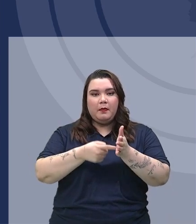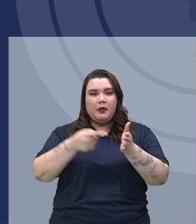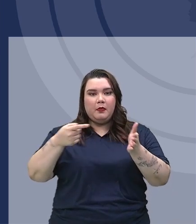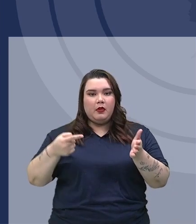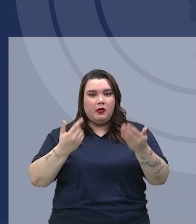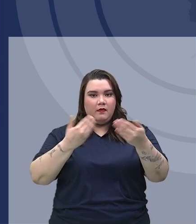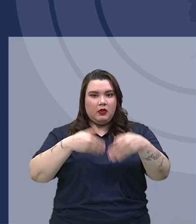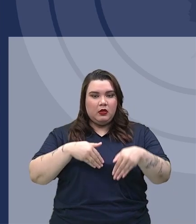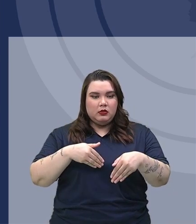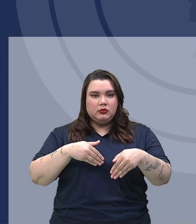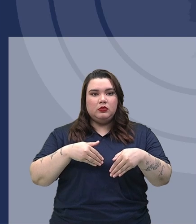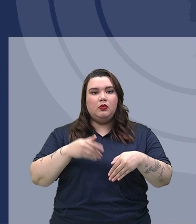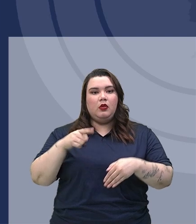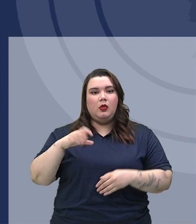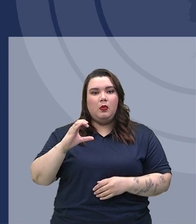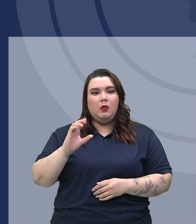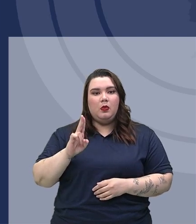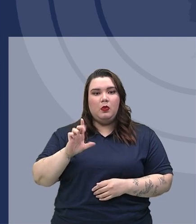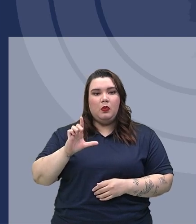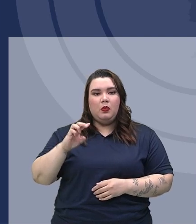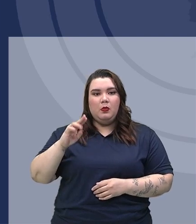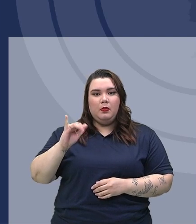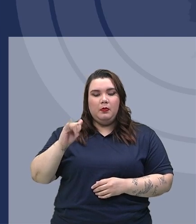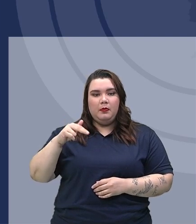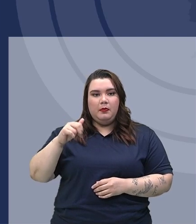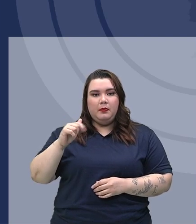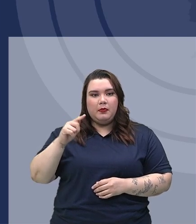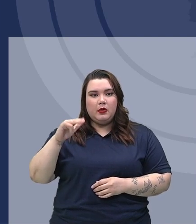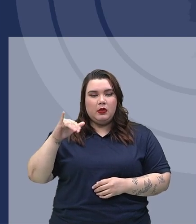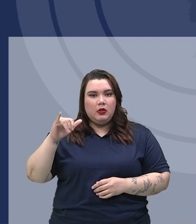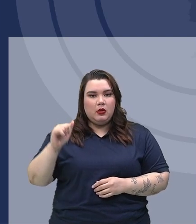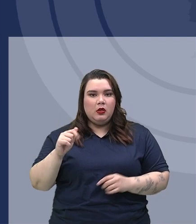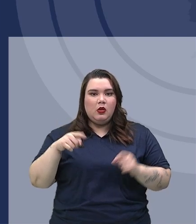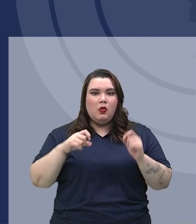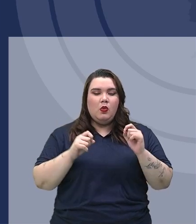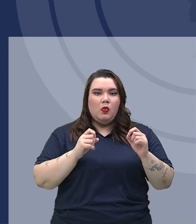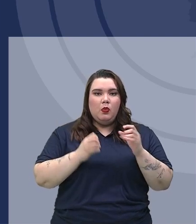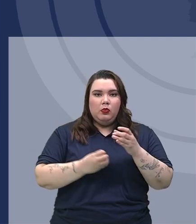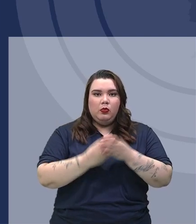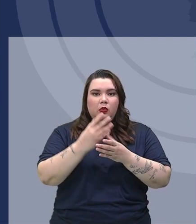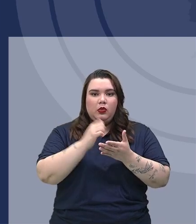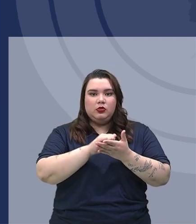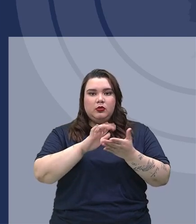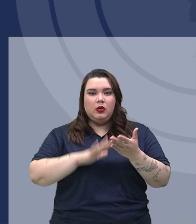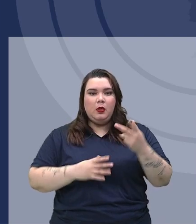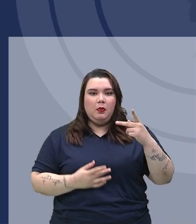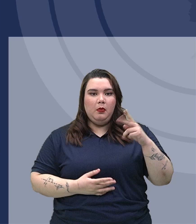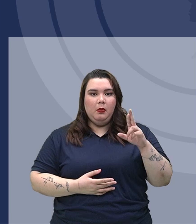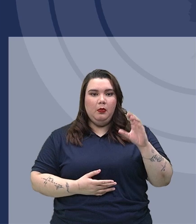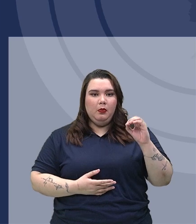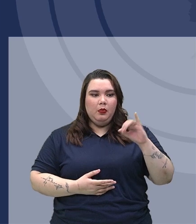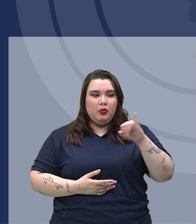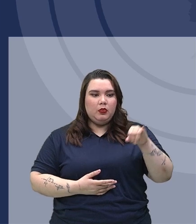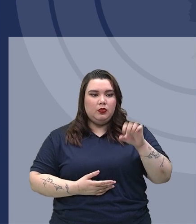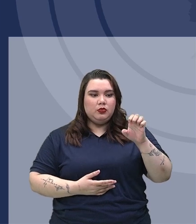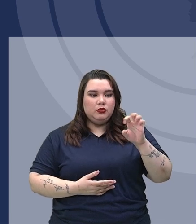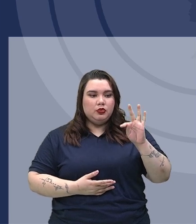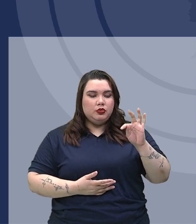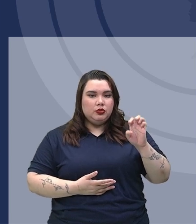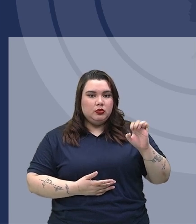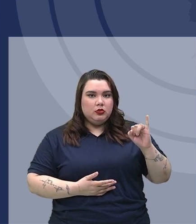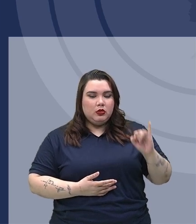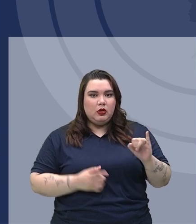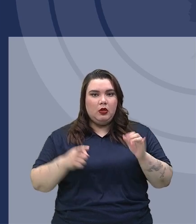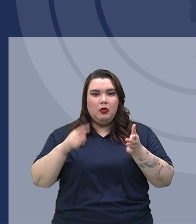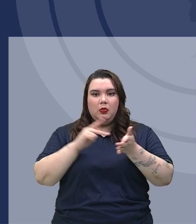uma culminância da unidade 1, né? Olha lá, o projetei, ele ocorreu, projetei, certo? Aqui é o valor da